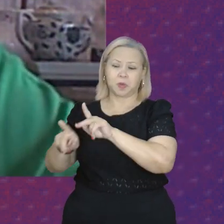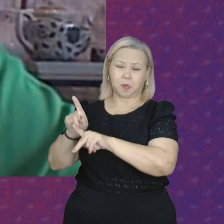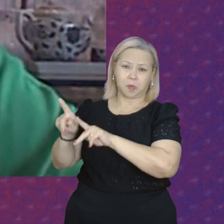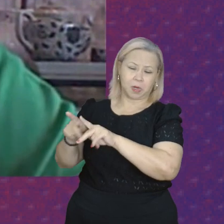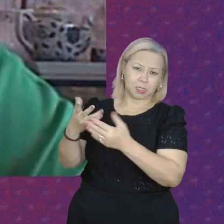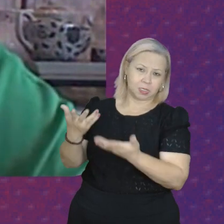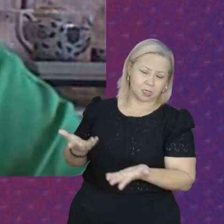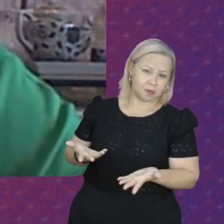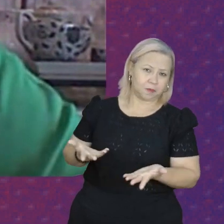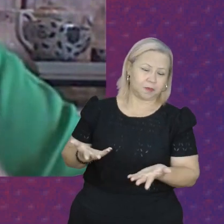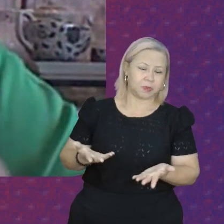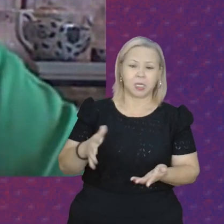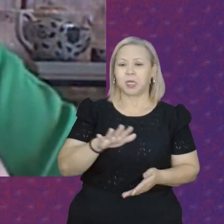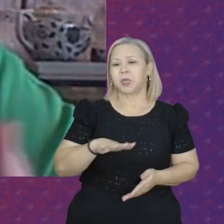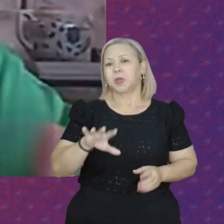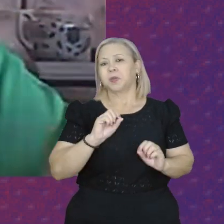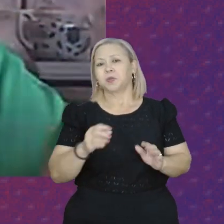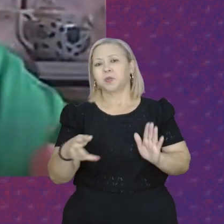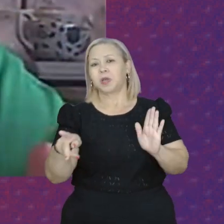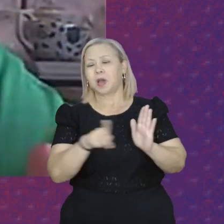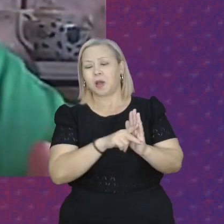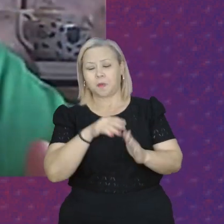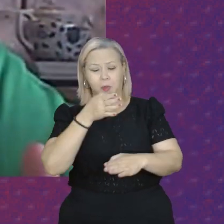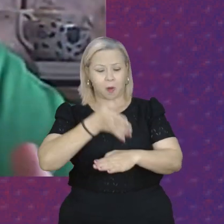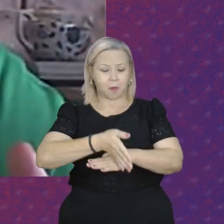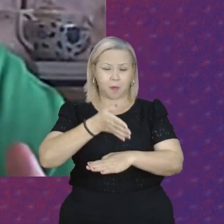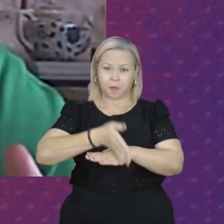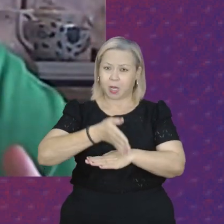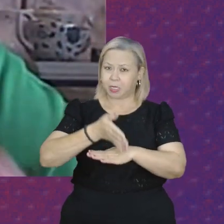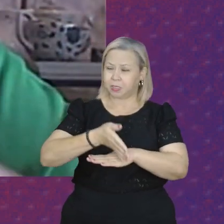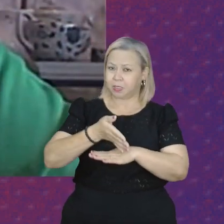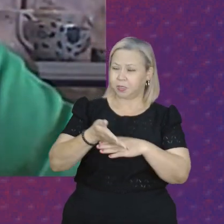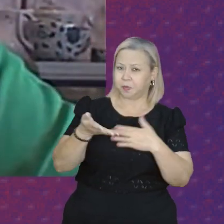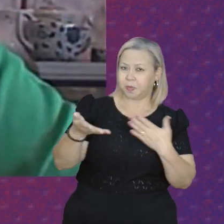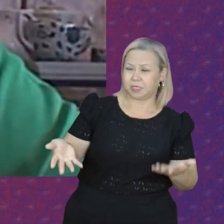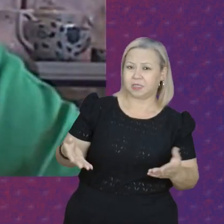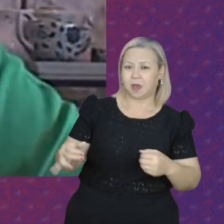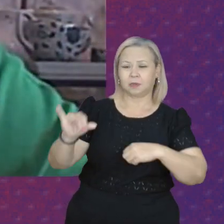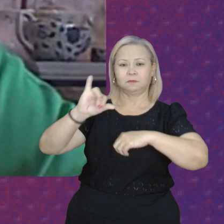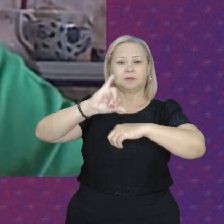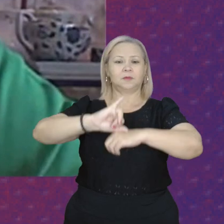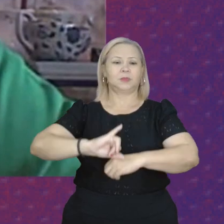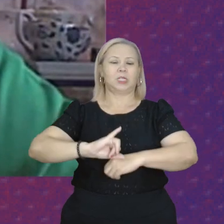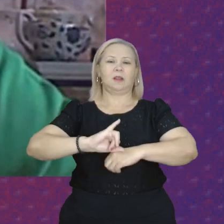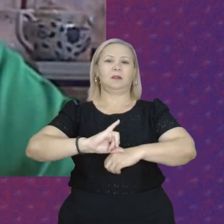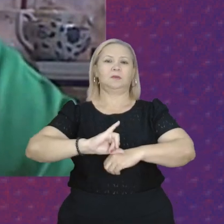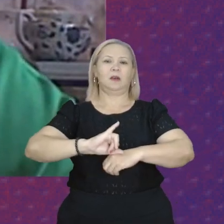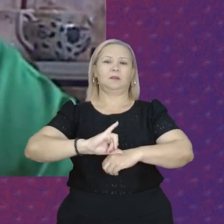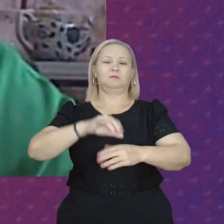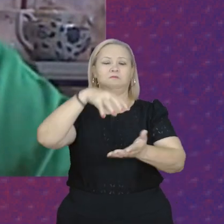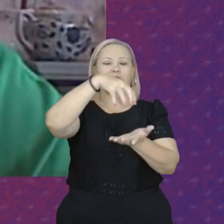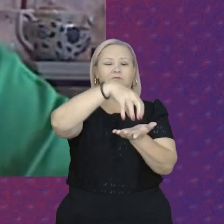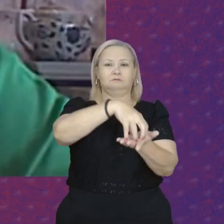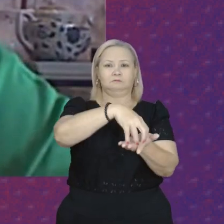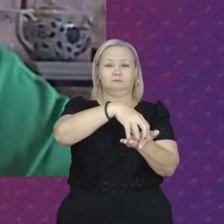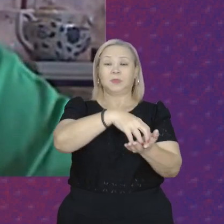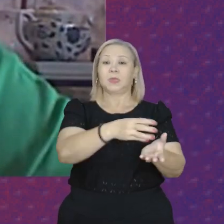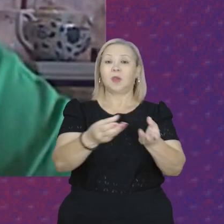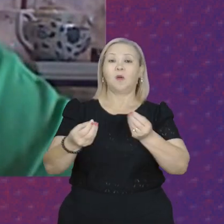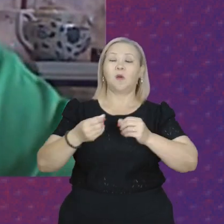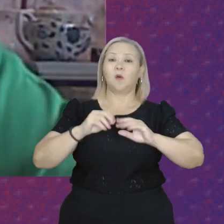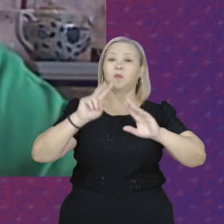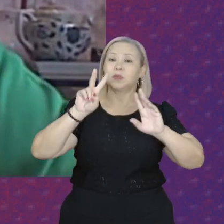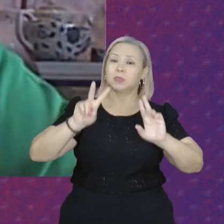população, não é? Tudo, a própria participação era centralizada, não é? E muitas